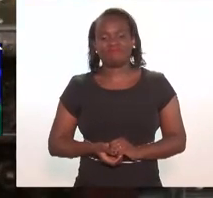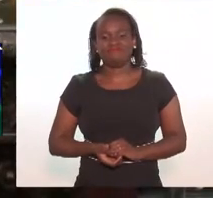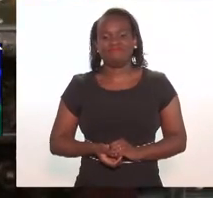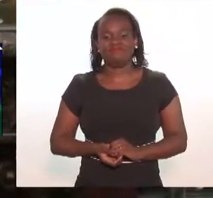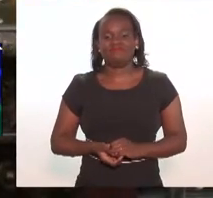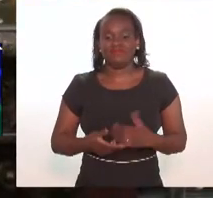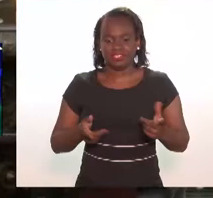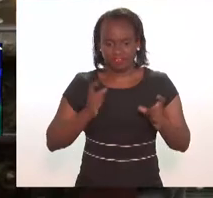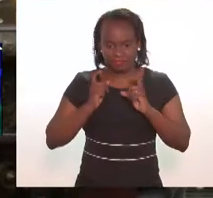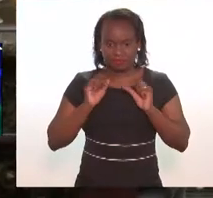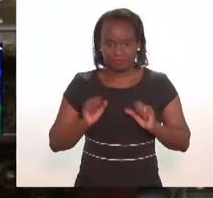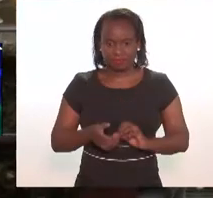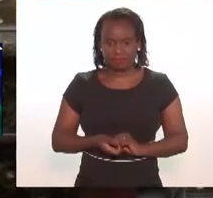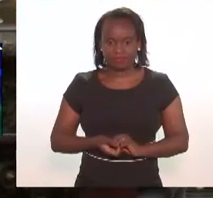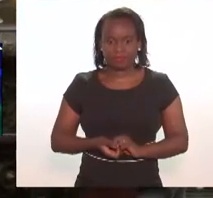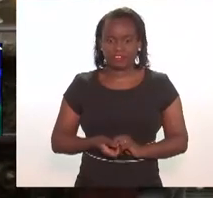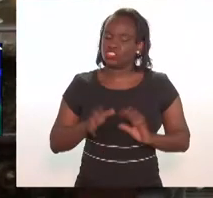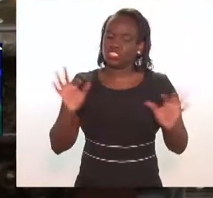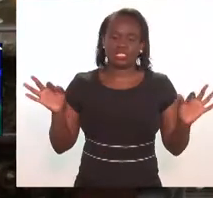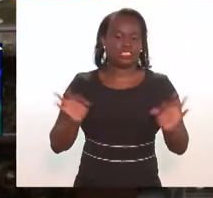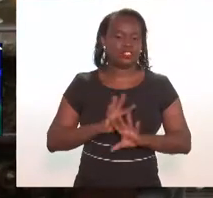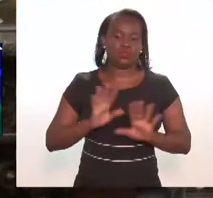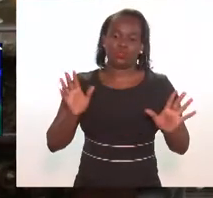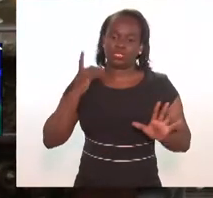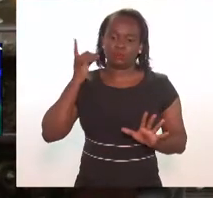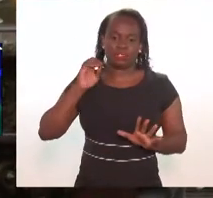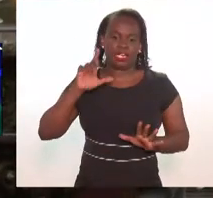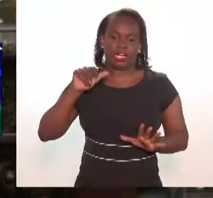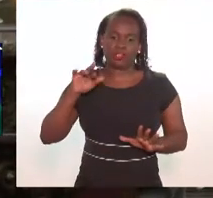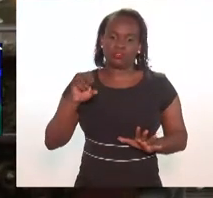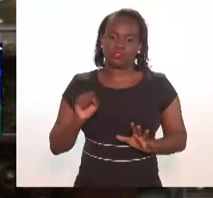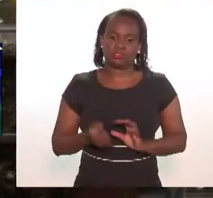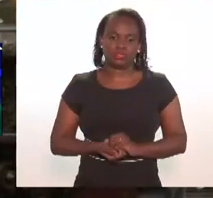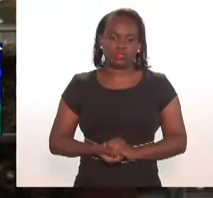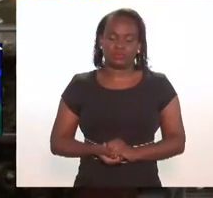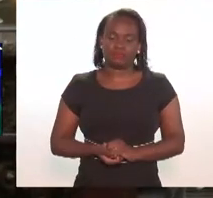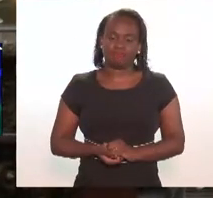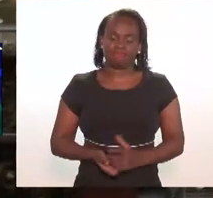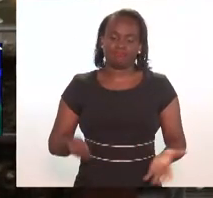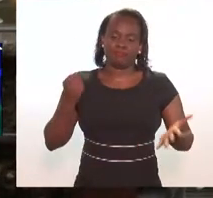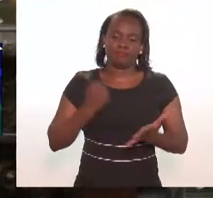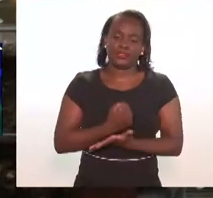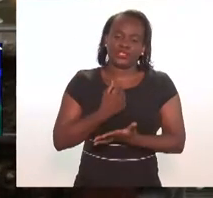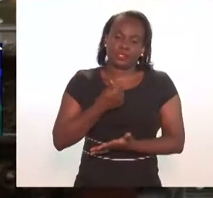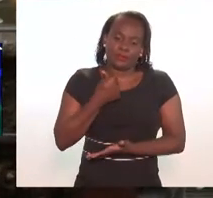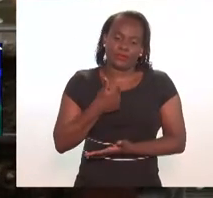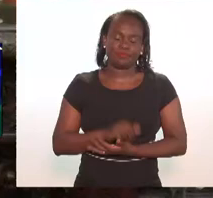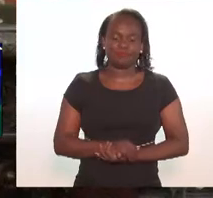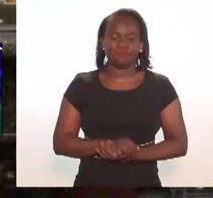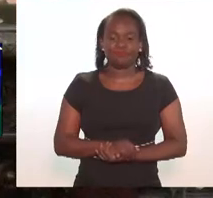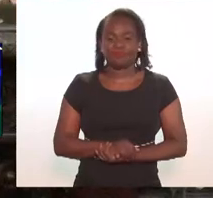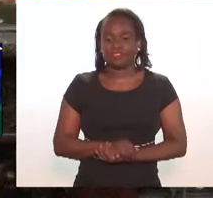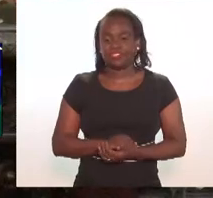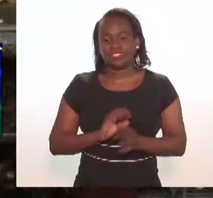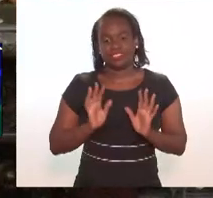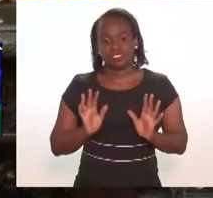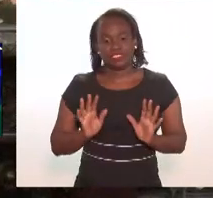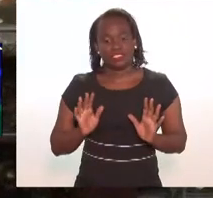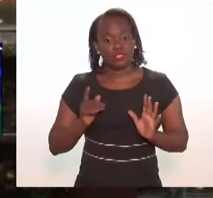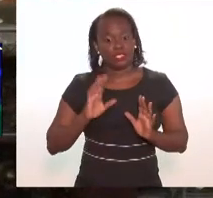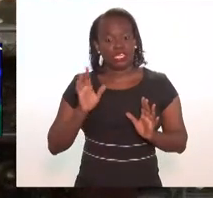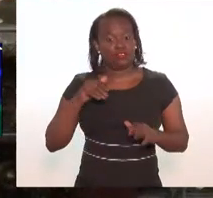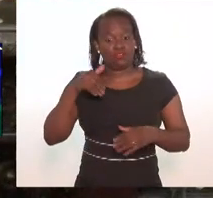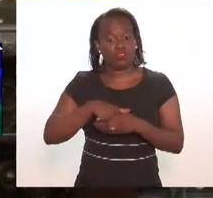Para discutir, presidente. Já encerrou, deputado Carlos. Poxa, tá bom. Então,